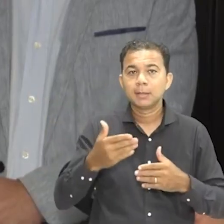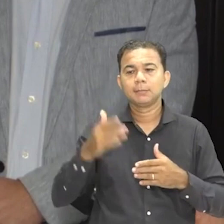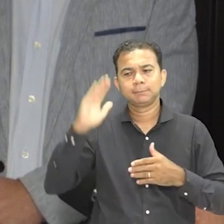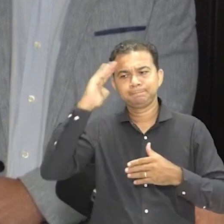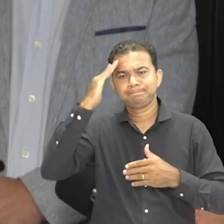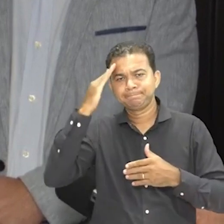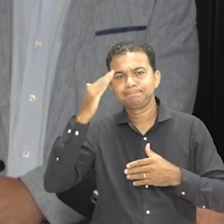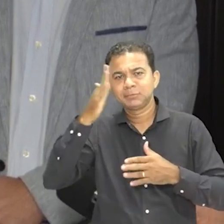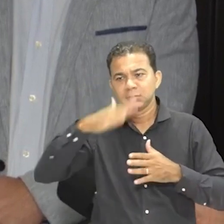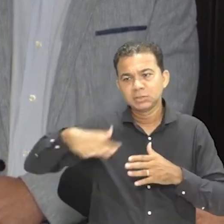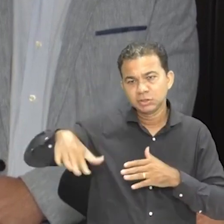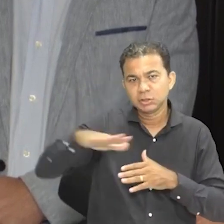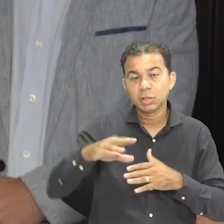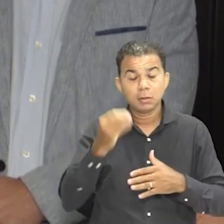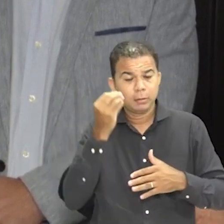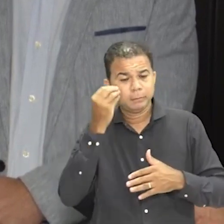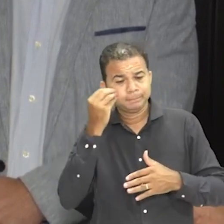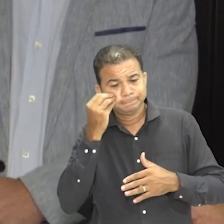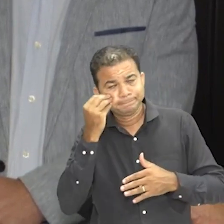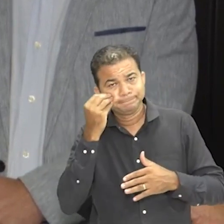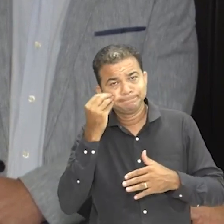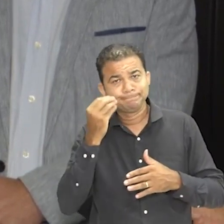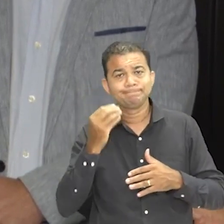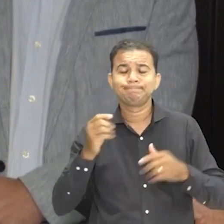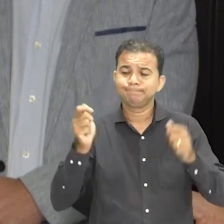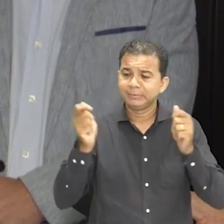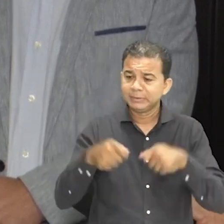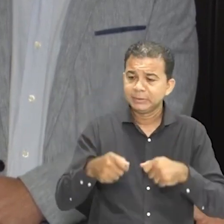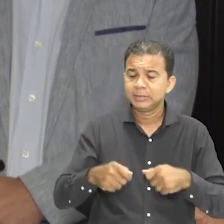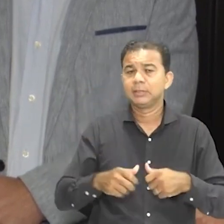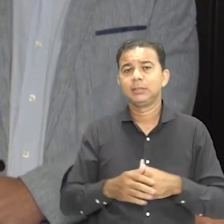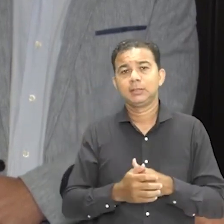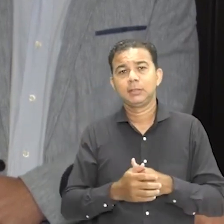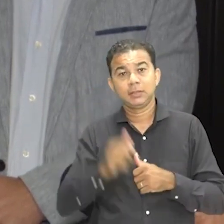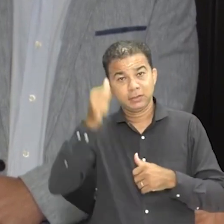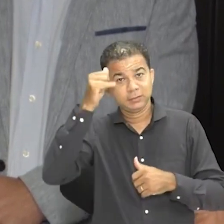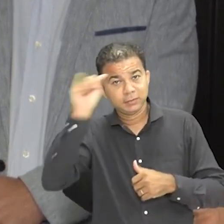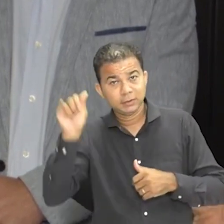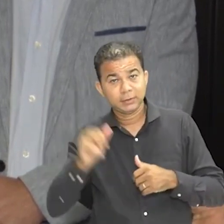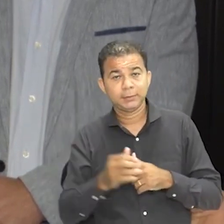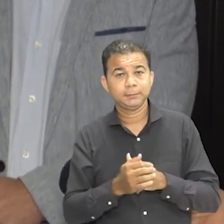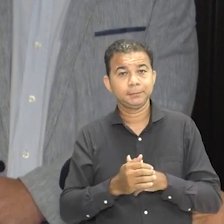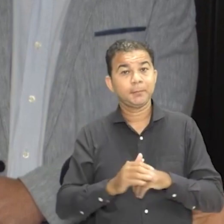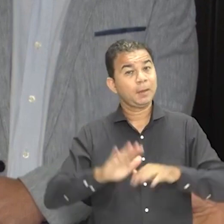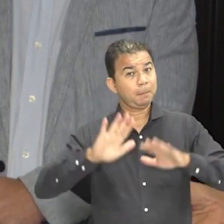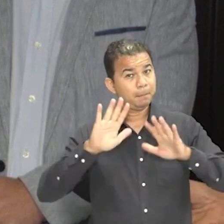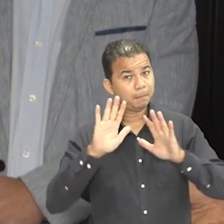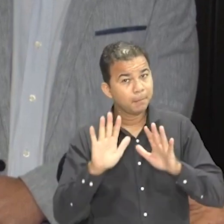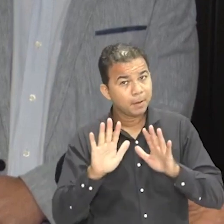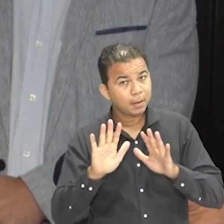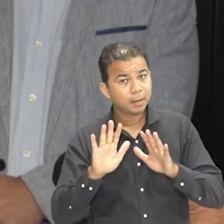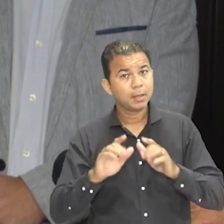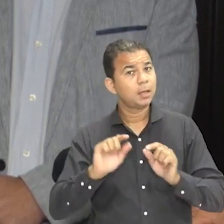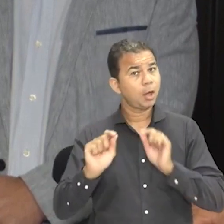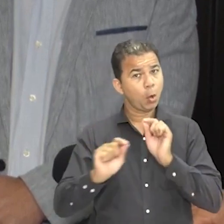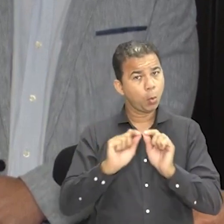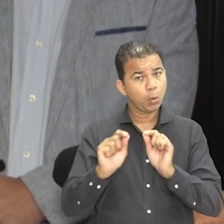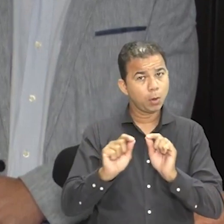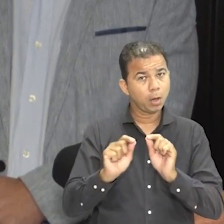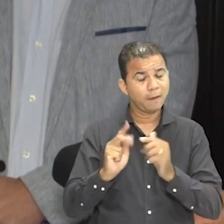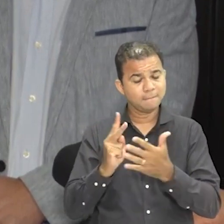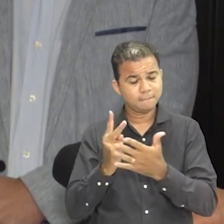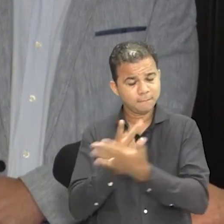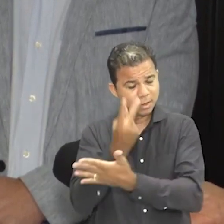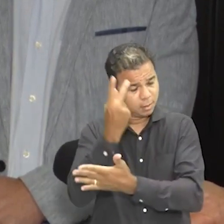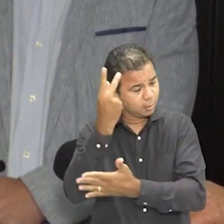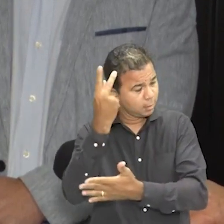compreensão da população, tentamos de todas as formas possíveis evitar que essas medidas fossem necessárias. Entretanto,